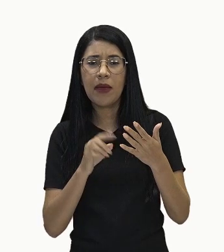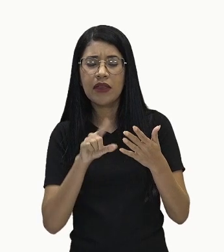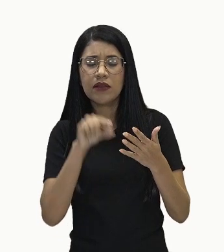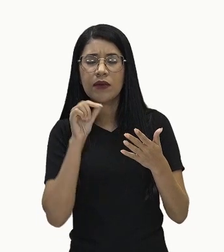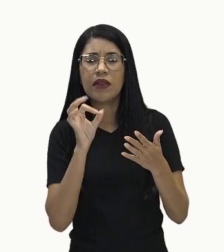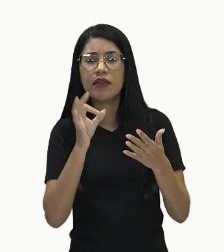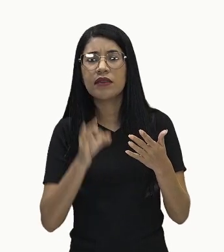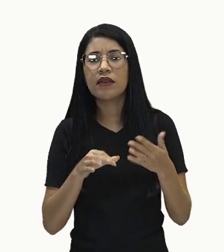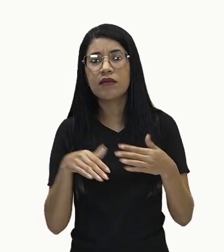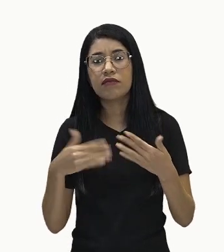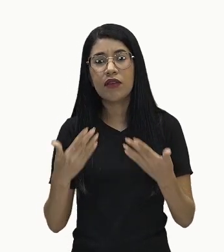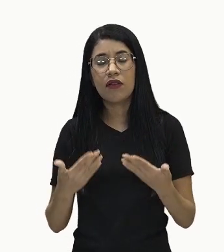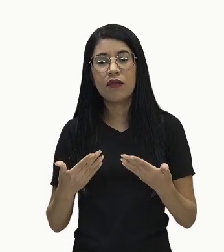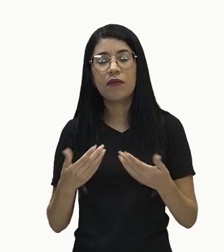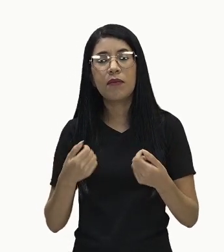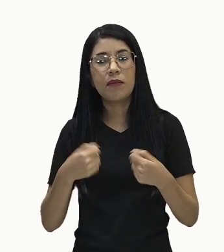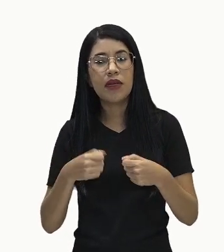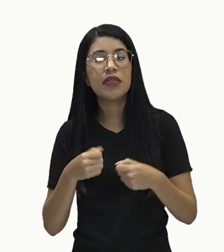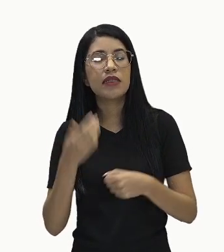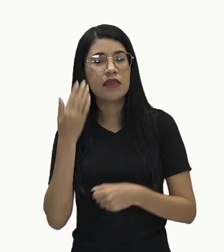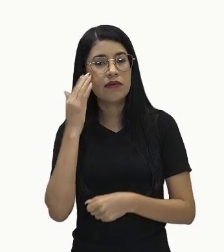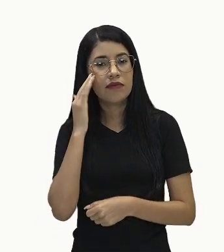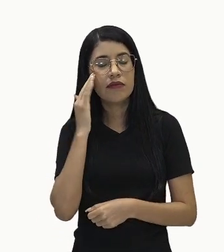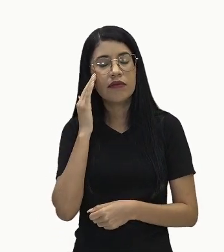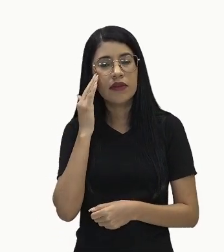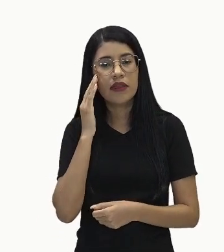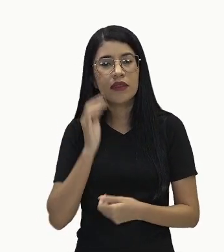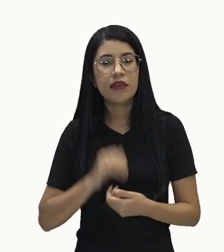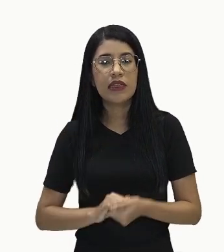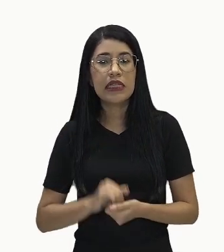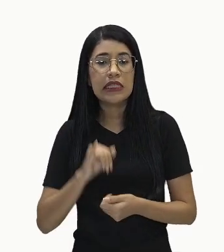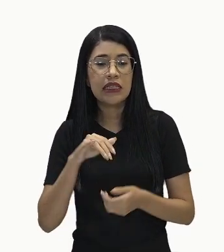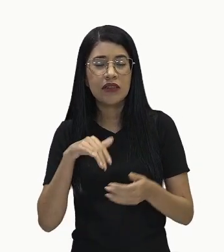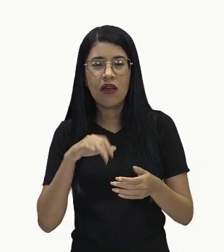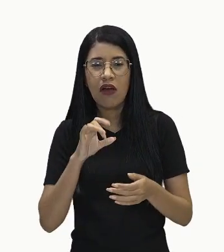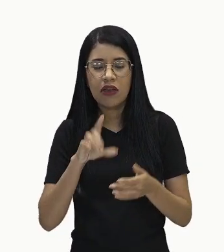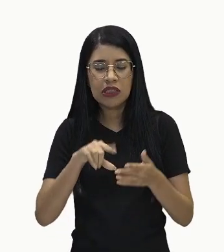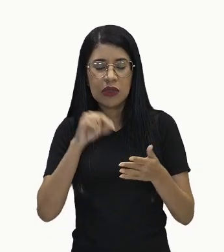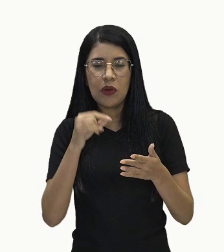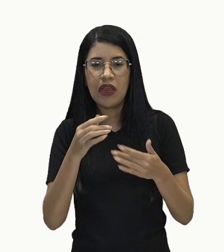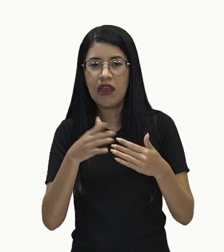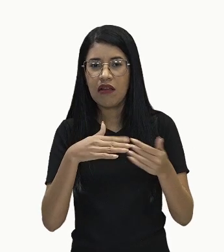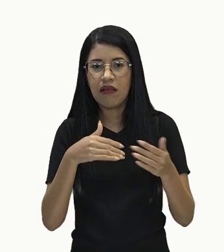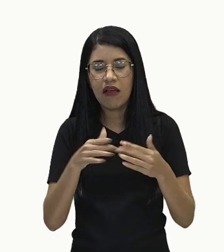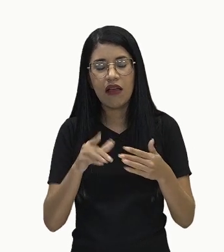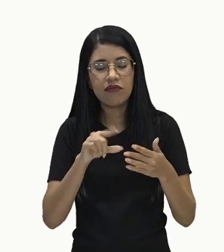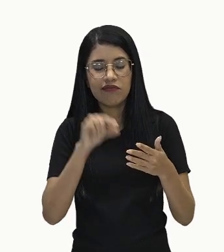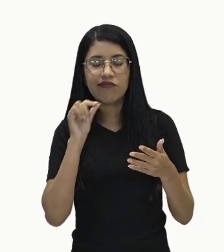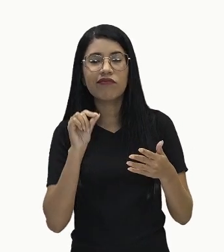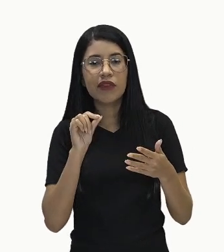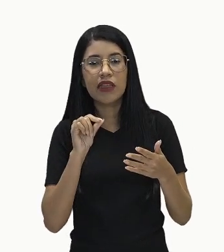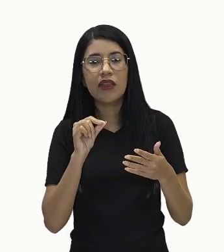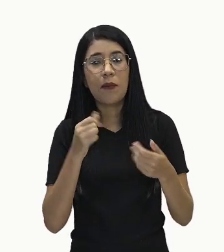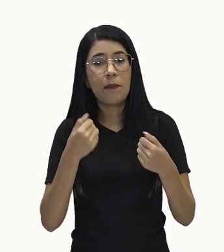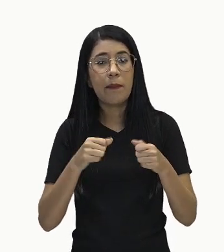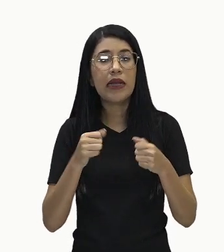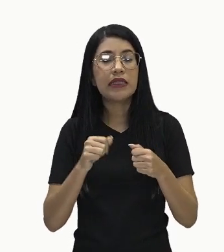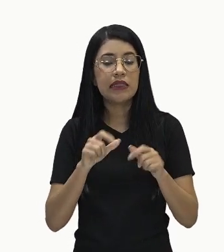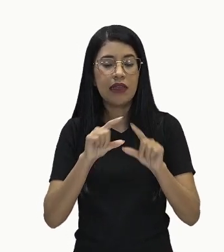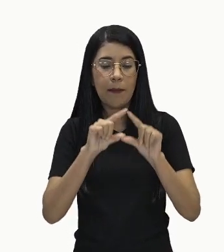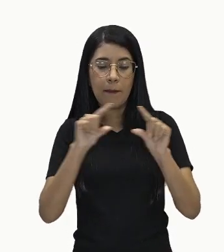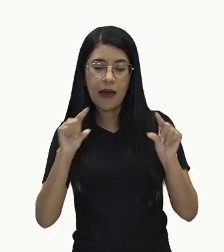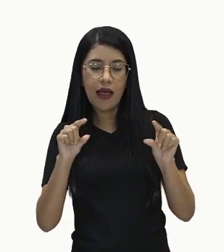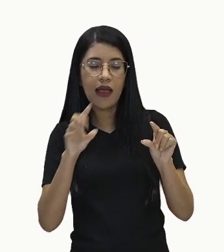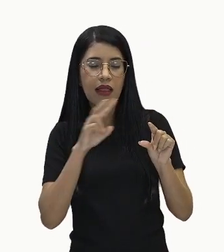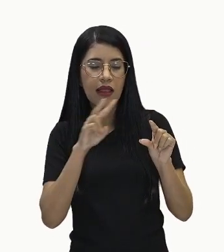tá te perguntando, como é que tu vai responder a questão certa, a alternativa correta? Não pode, meu. São 5 alternativas, a probabilidade de